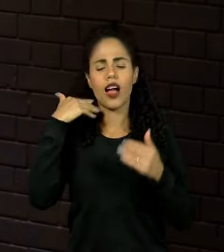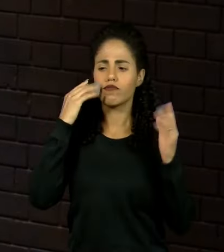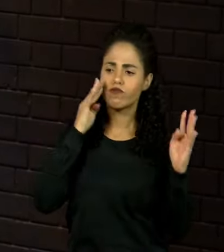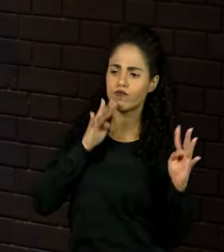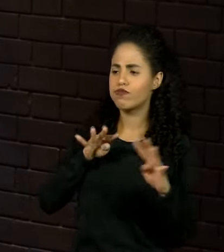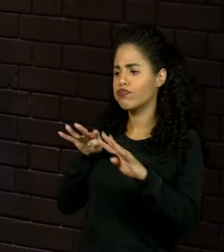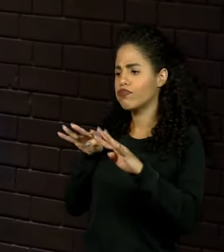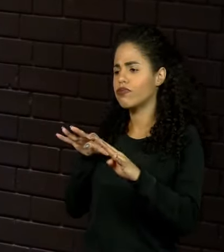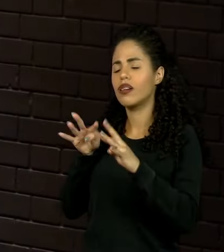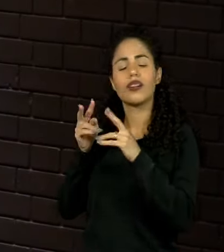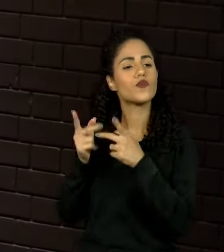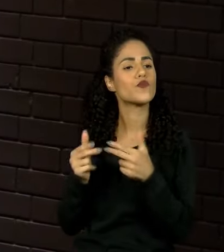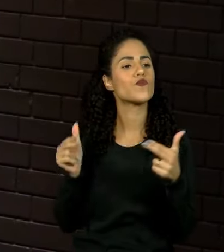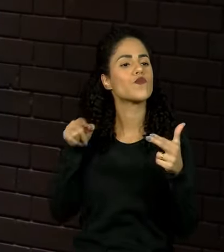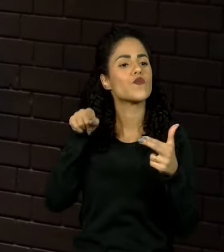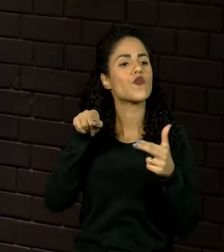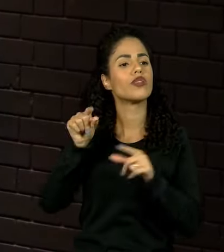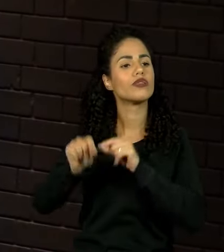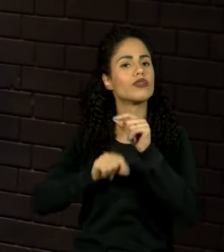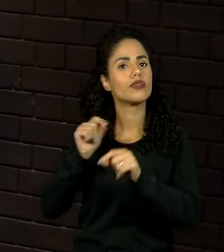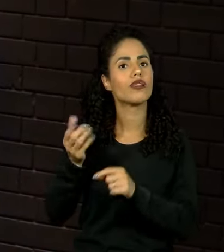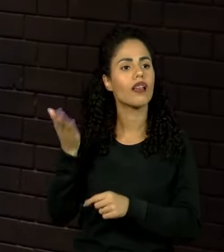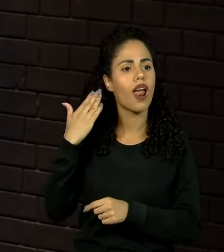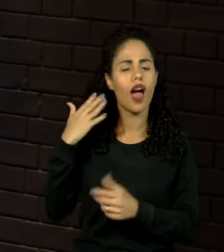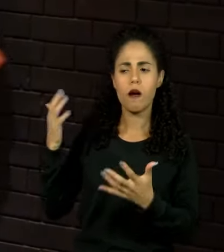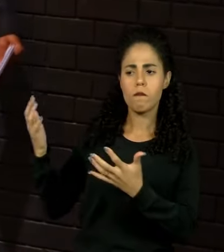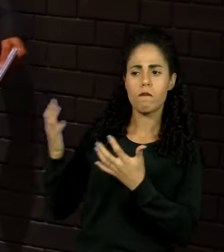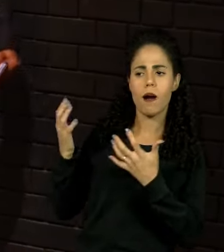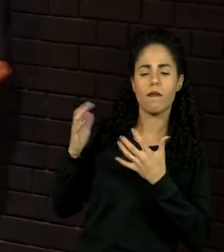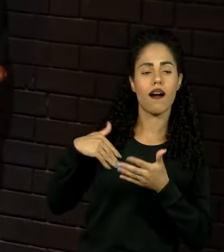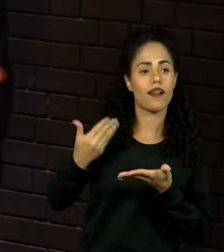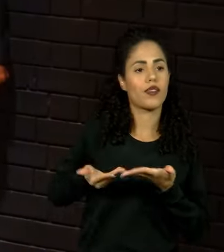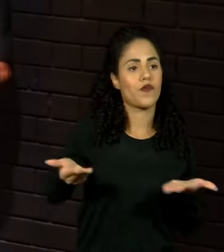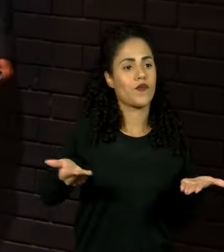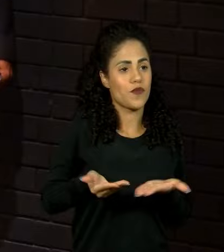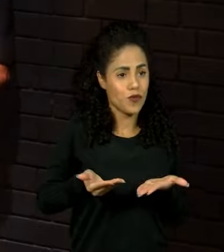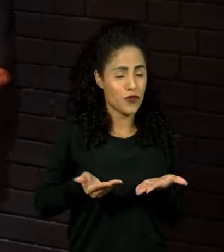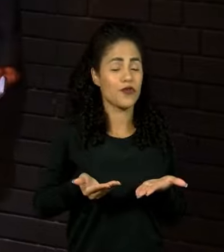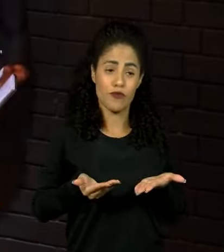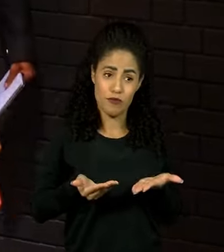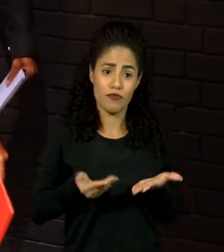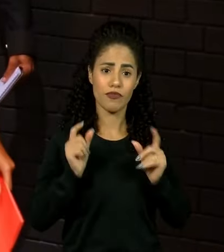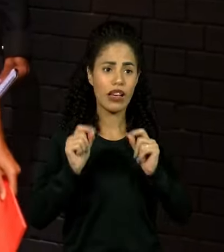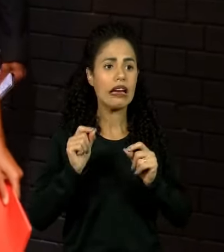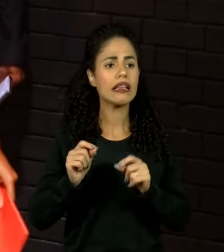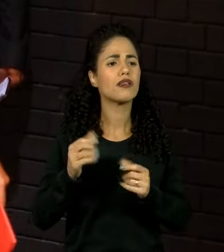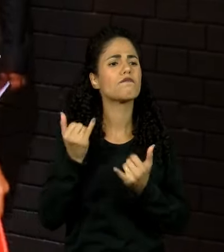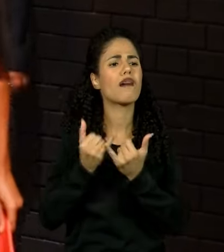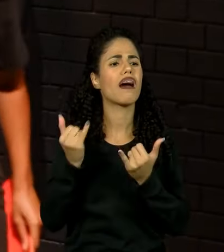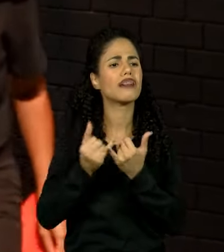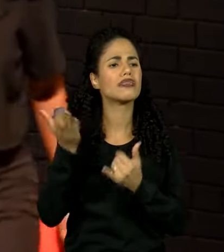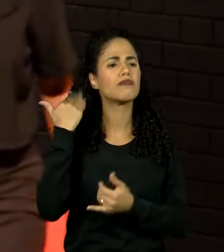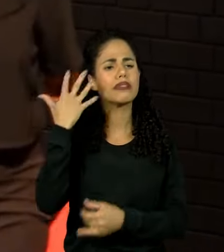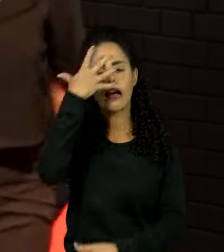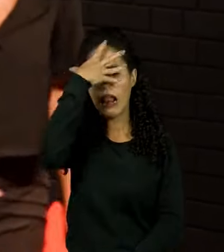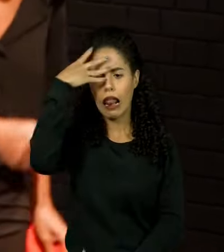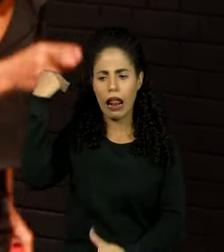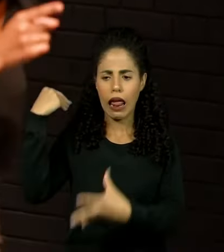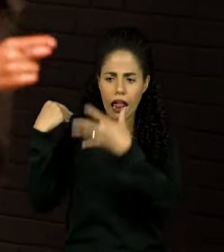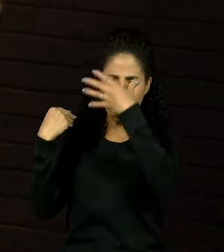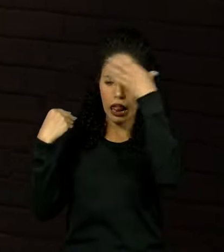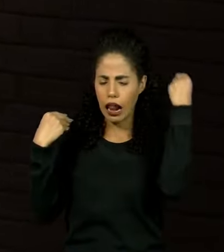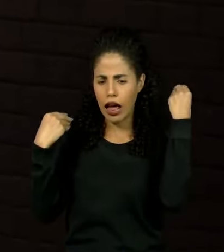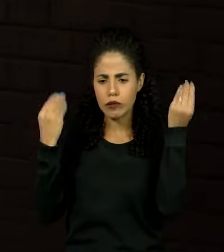um mento nos influencia até hoje e que foi deixado de lado né que foi